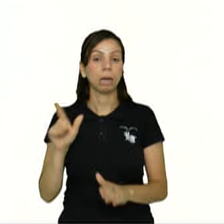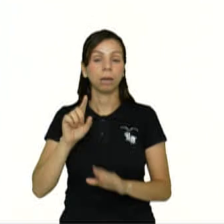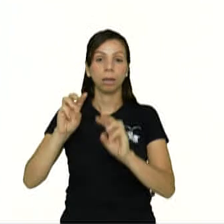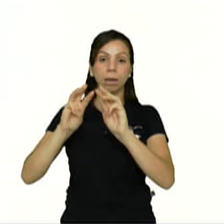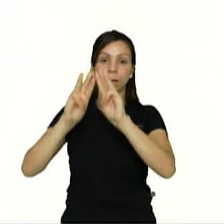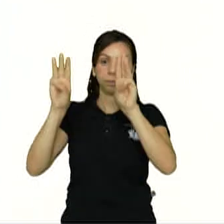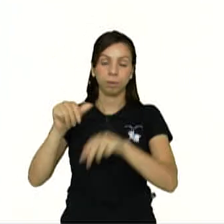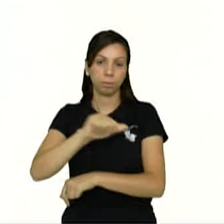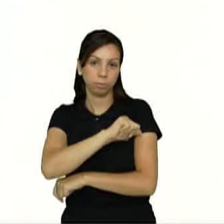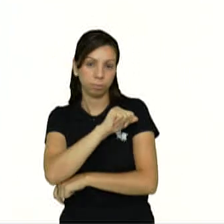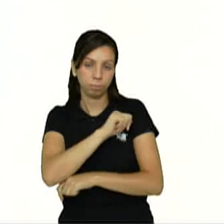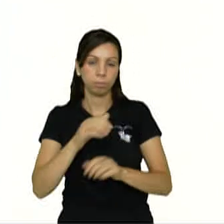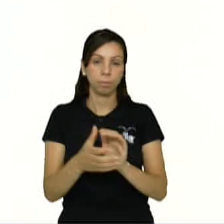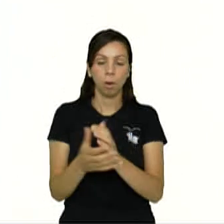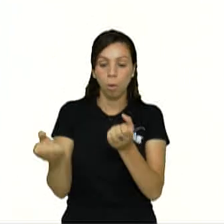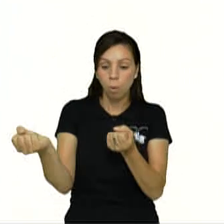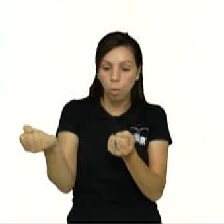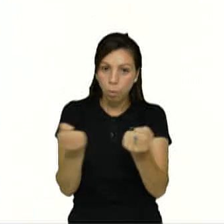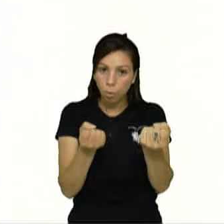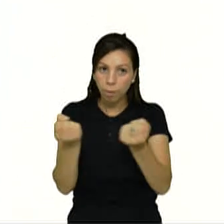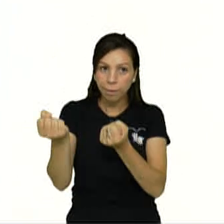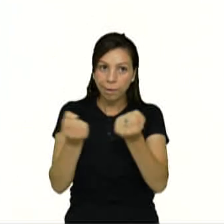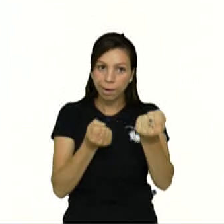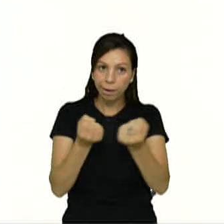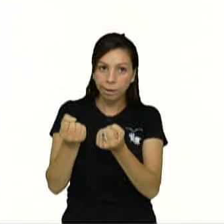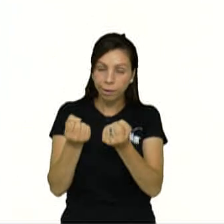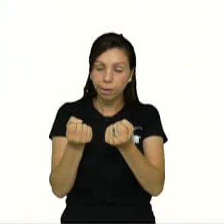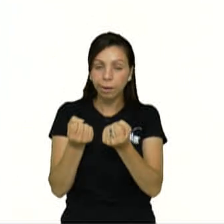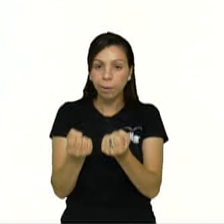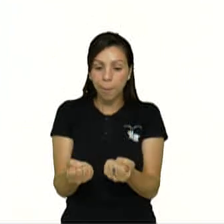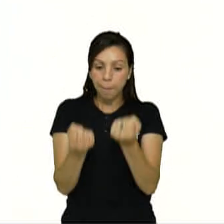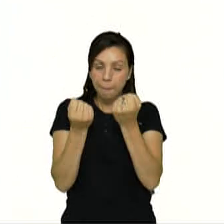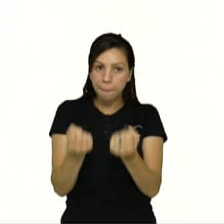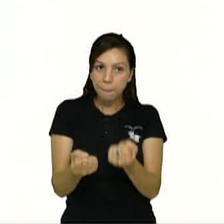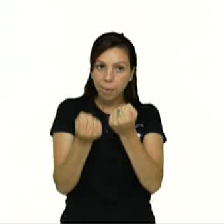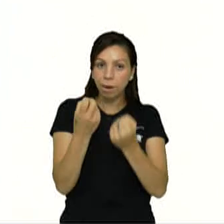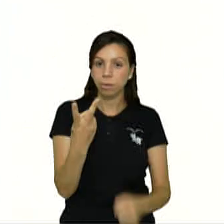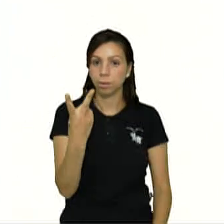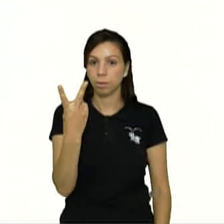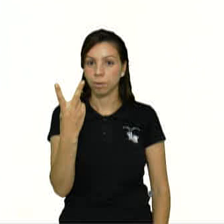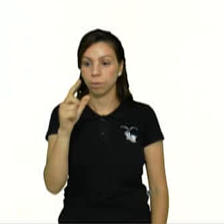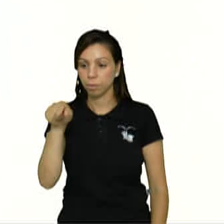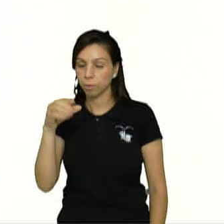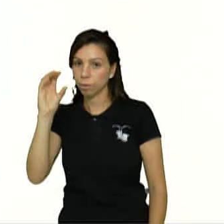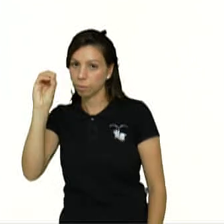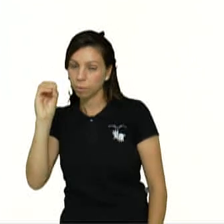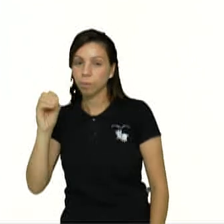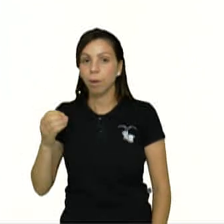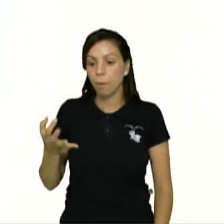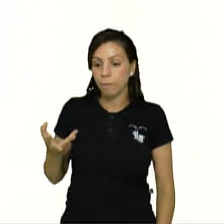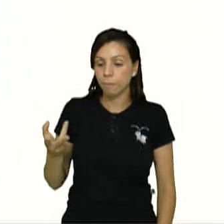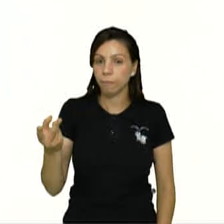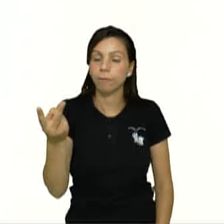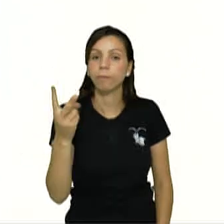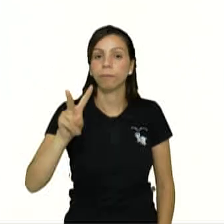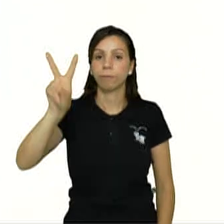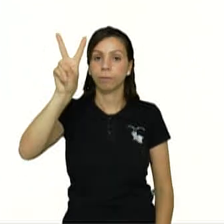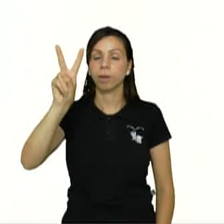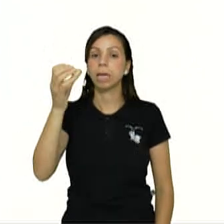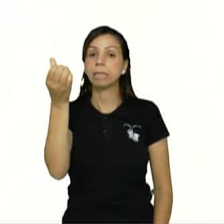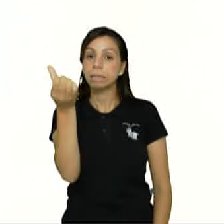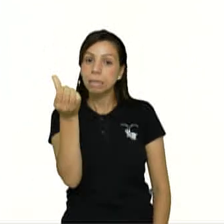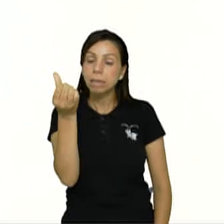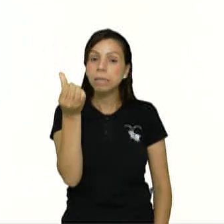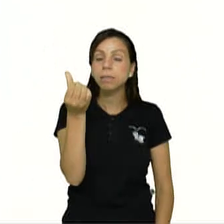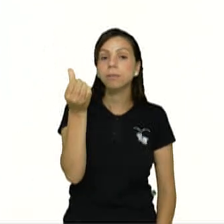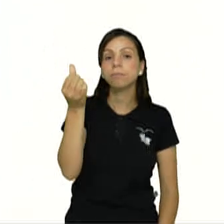um carrinho de massa M1 igual a 2 kg, deslocando-se com velocidade V1 igual a 6 metros por segundo